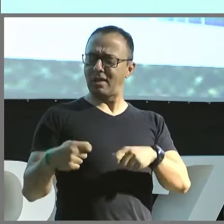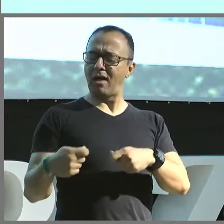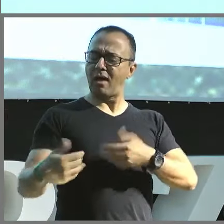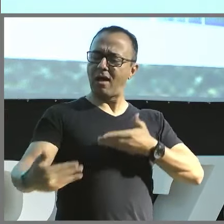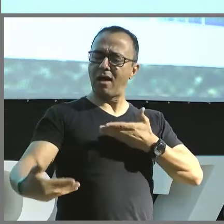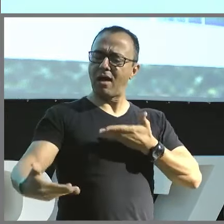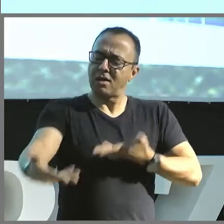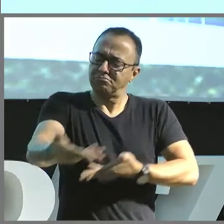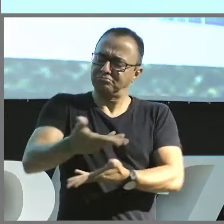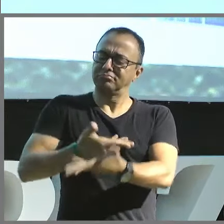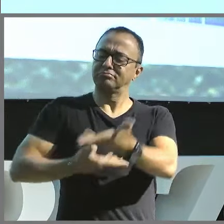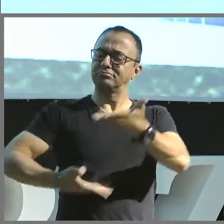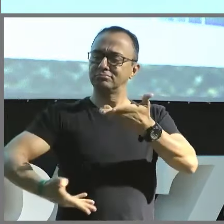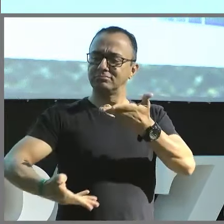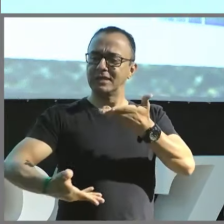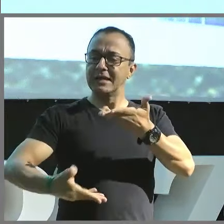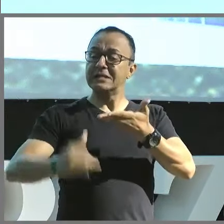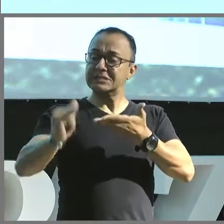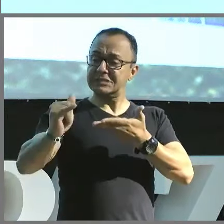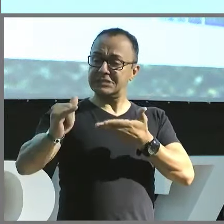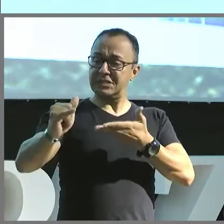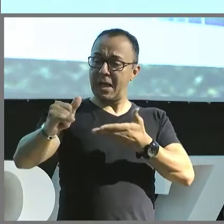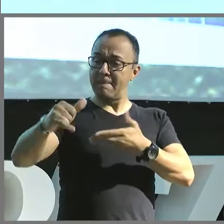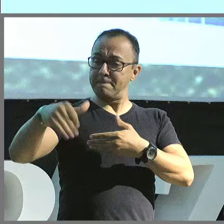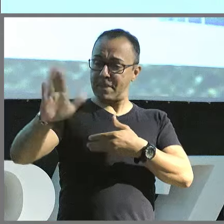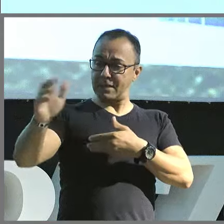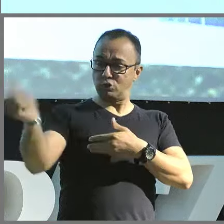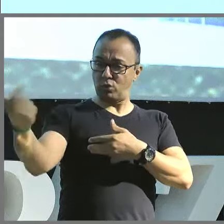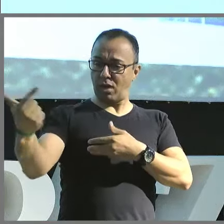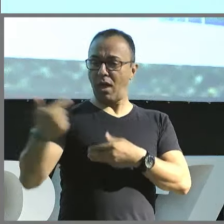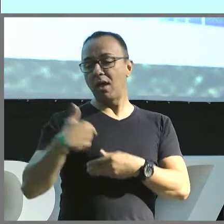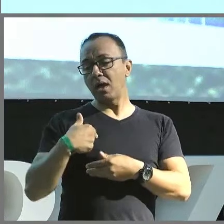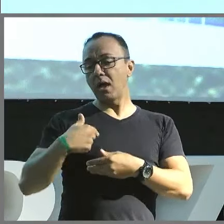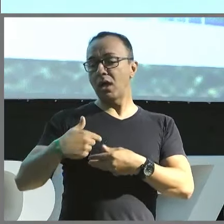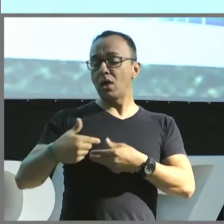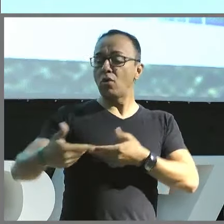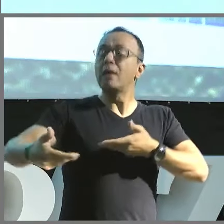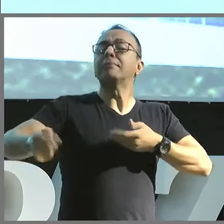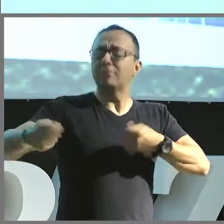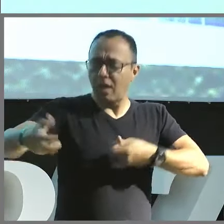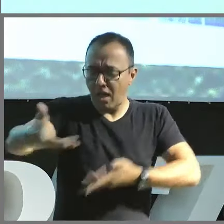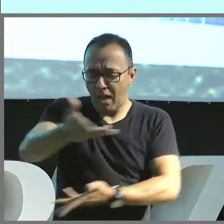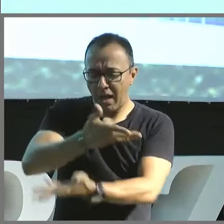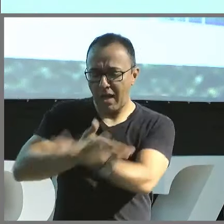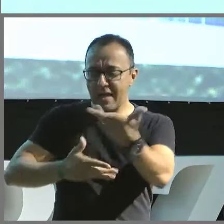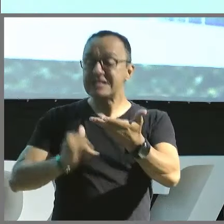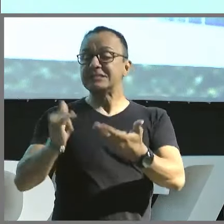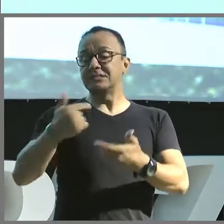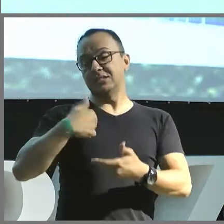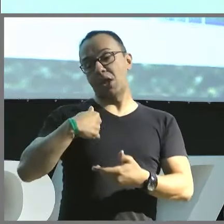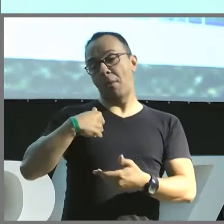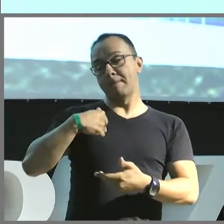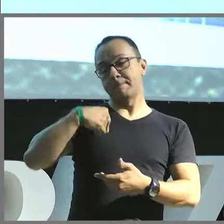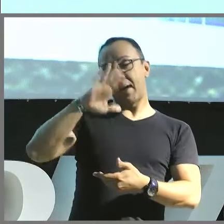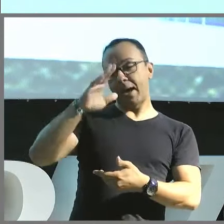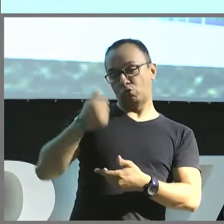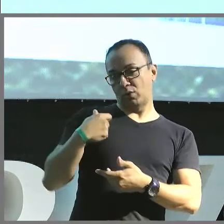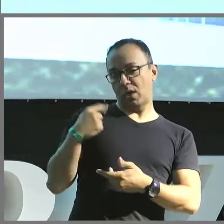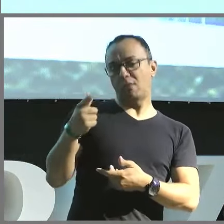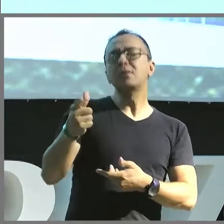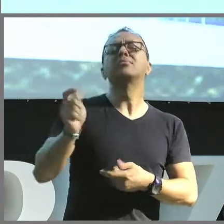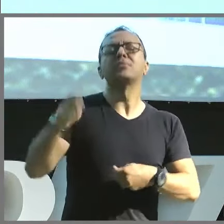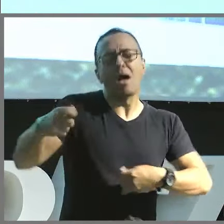você se apequena para servir, você experimenta a base fundamental da paz que Jesus veio nos propor, a